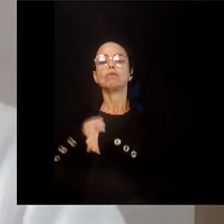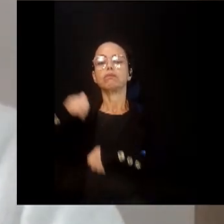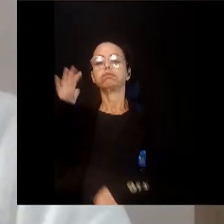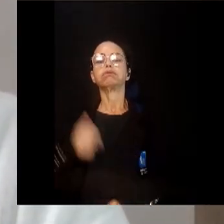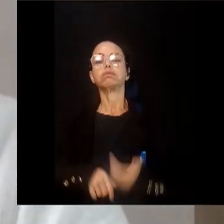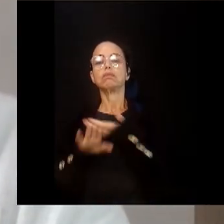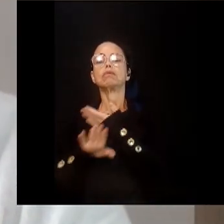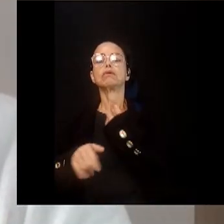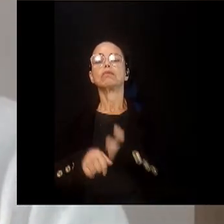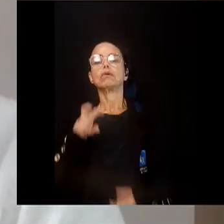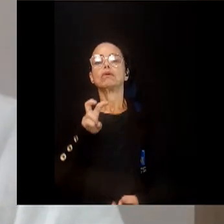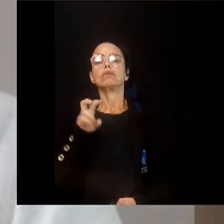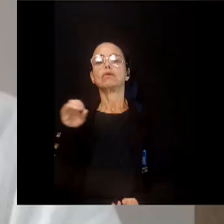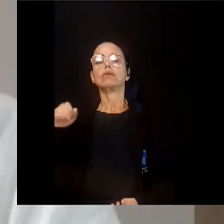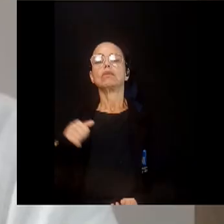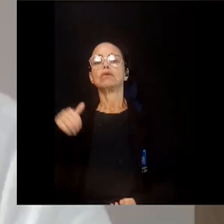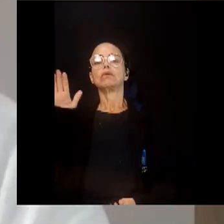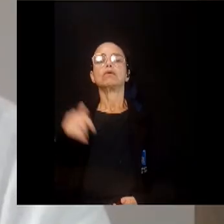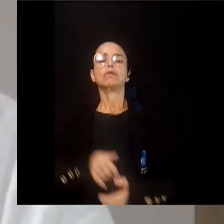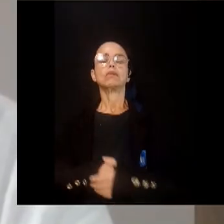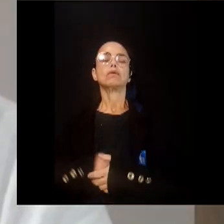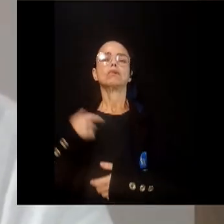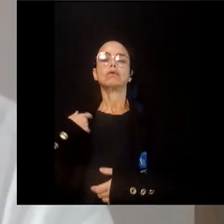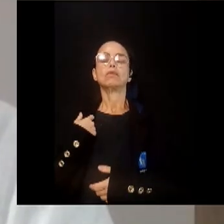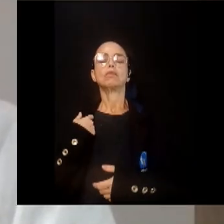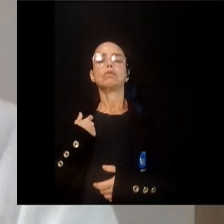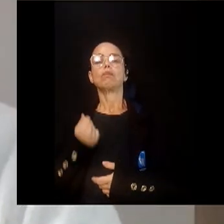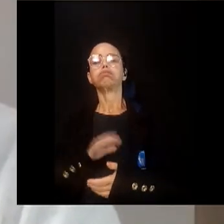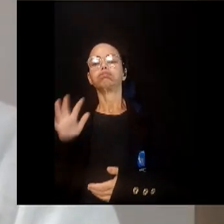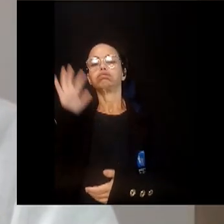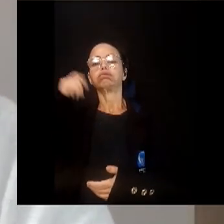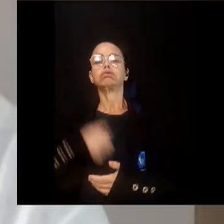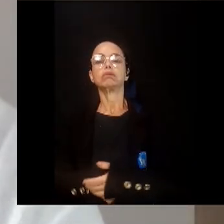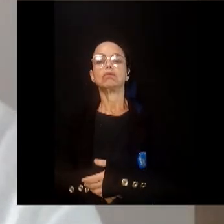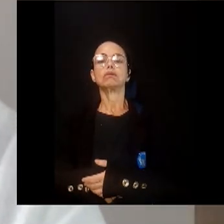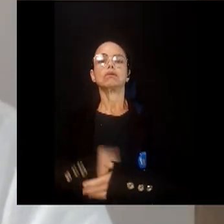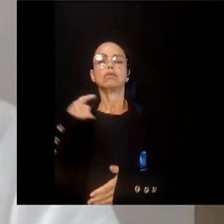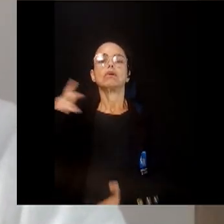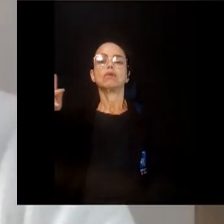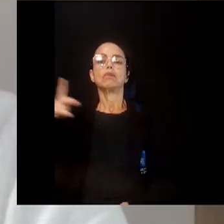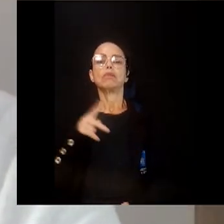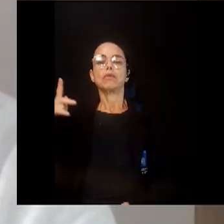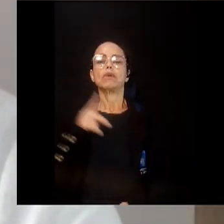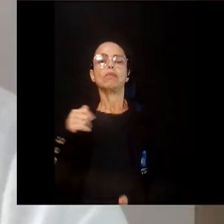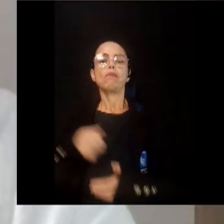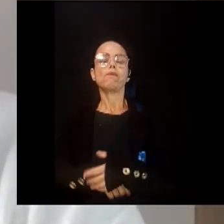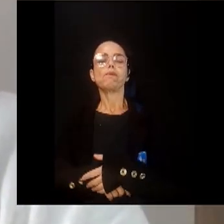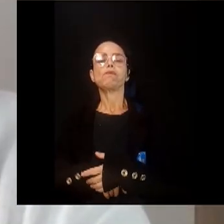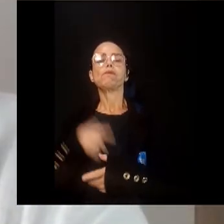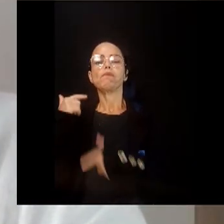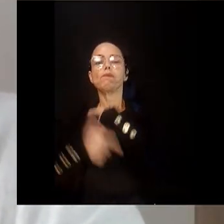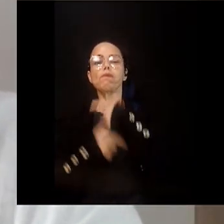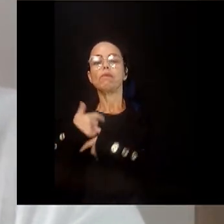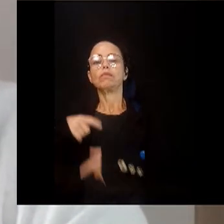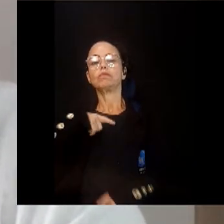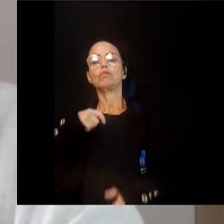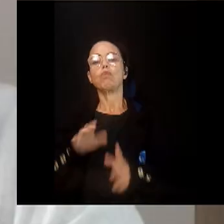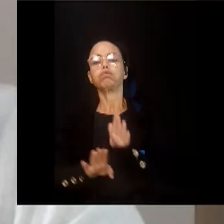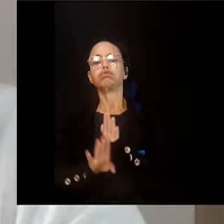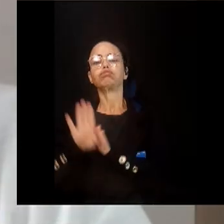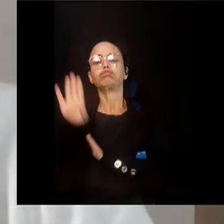mil casos de afastamentos. Isso tem um custo para a minha folha previdenciária, para o meu passivo trabalhista, que inclusive tem crescido cada vez mais.